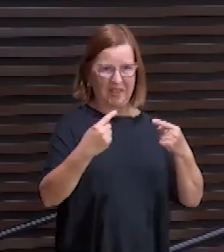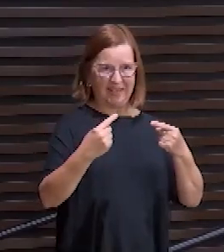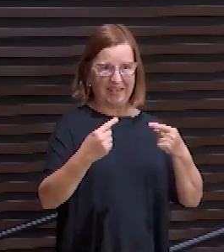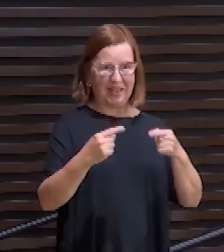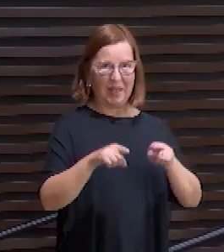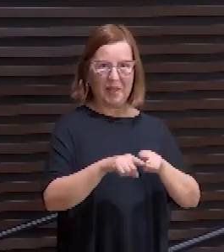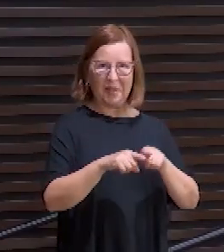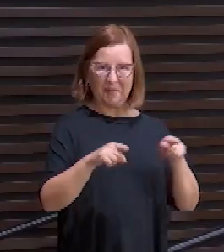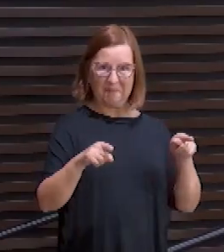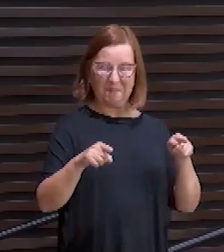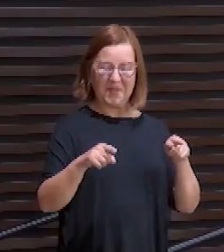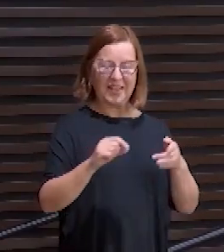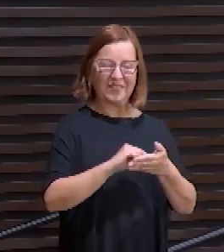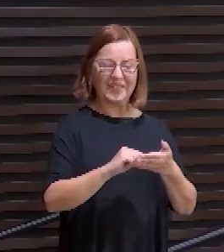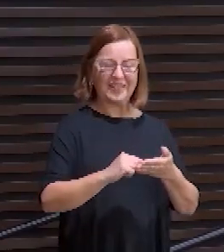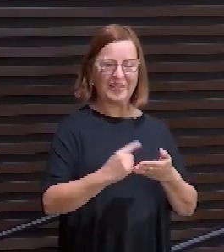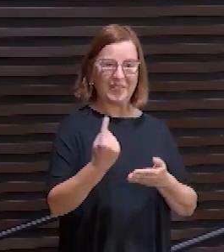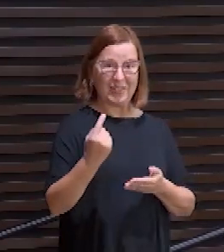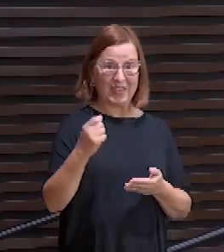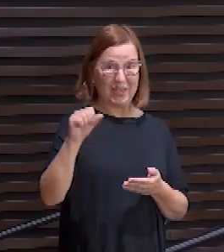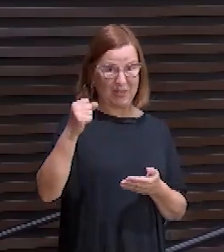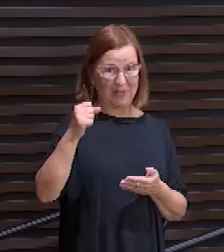é.